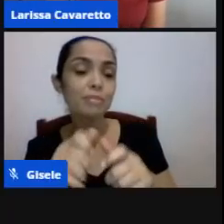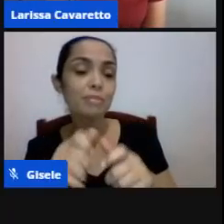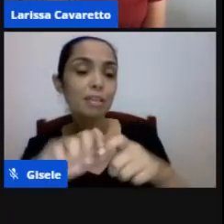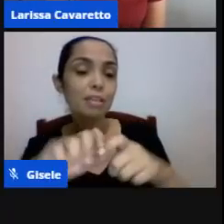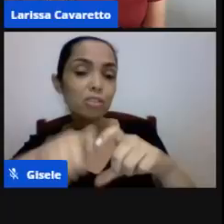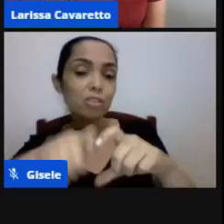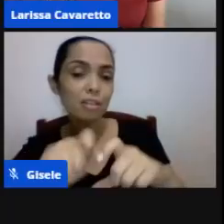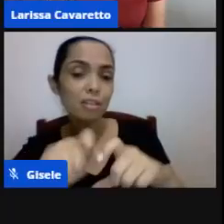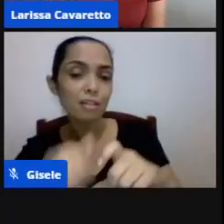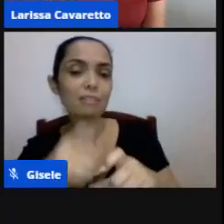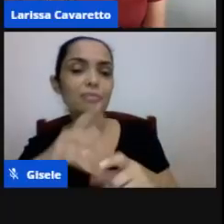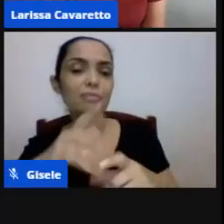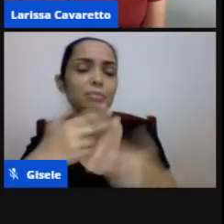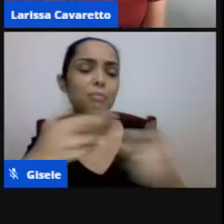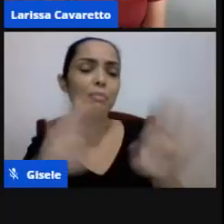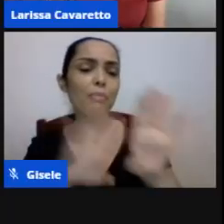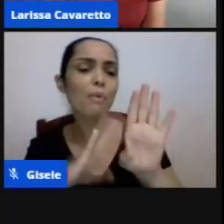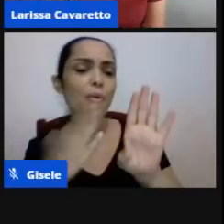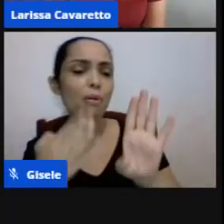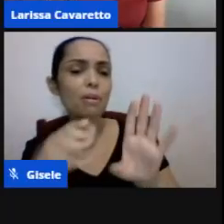acontecer realmente.